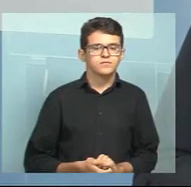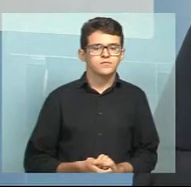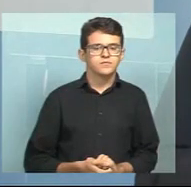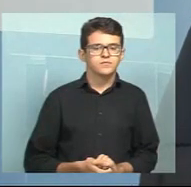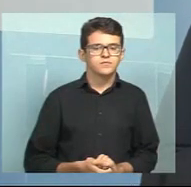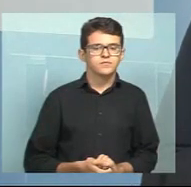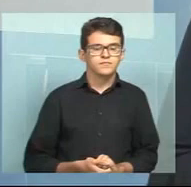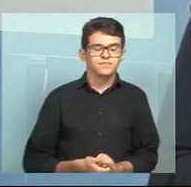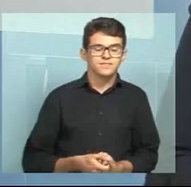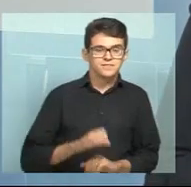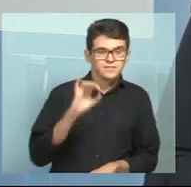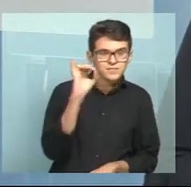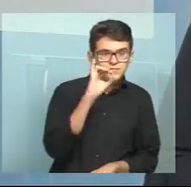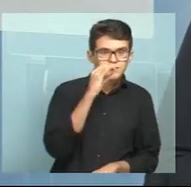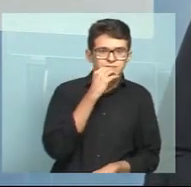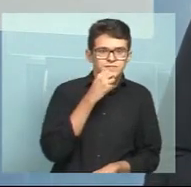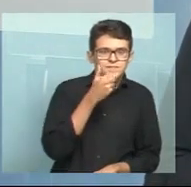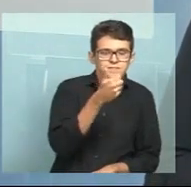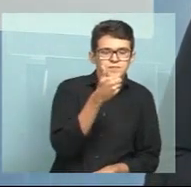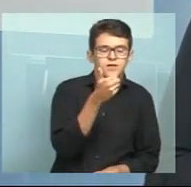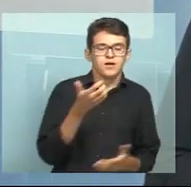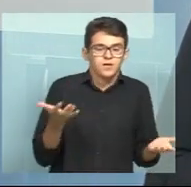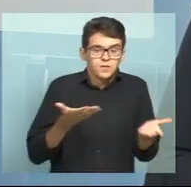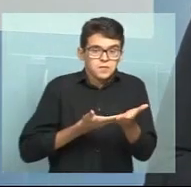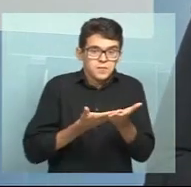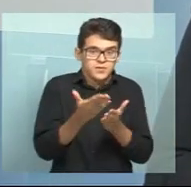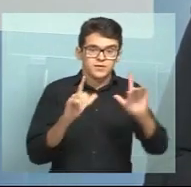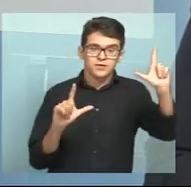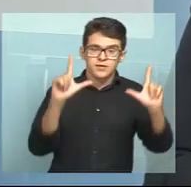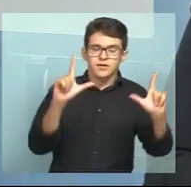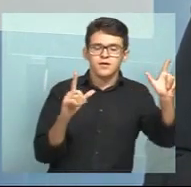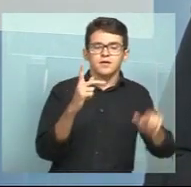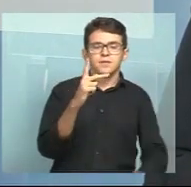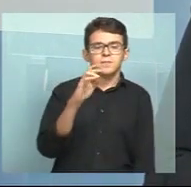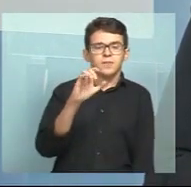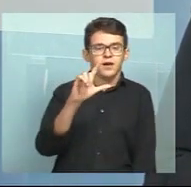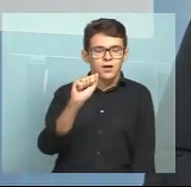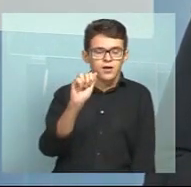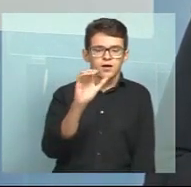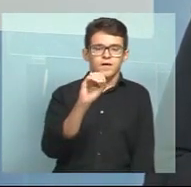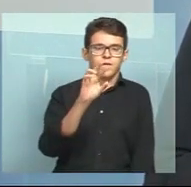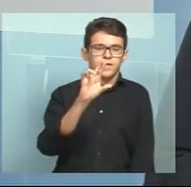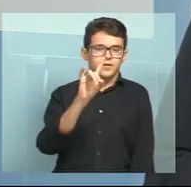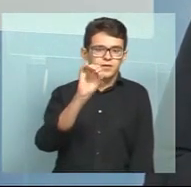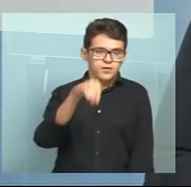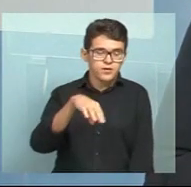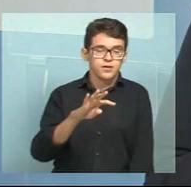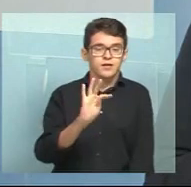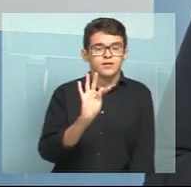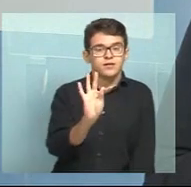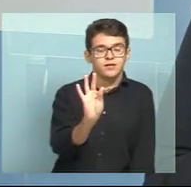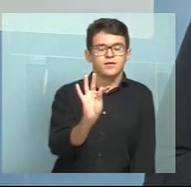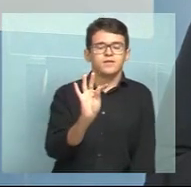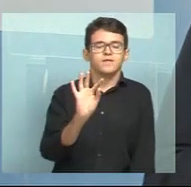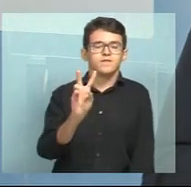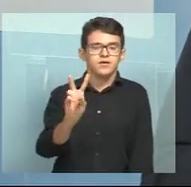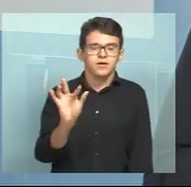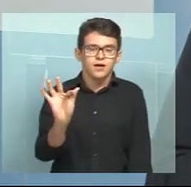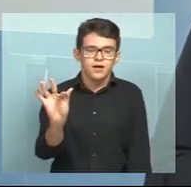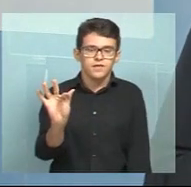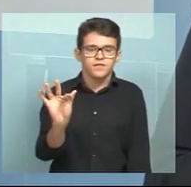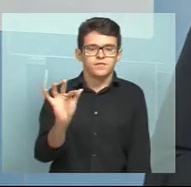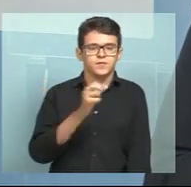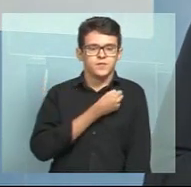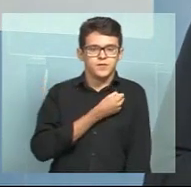Olá, amigo telespectador, estamos iniciando mais um programa Pela Ordem na sua TV Fortaleza, canal 6 da